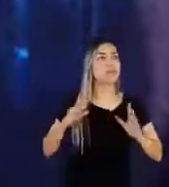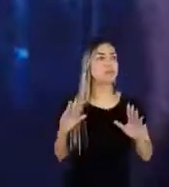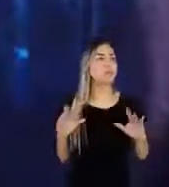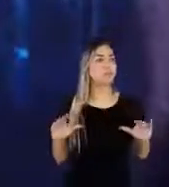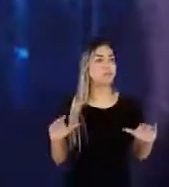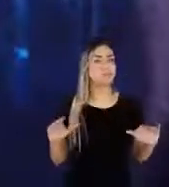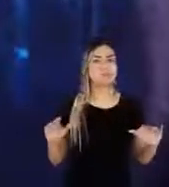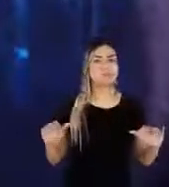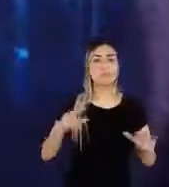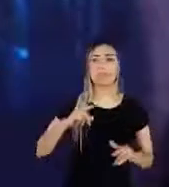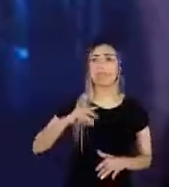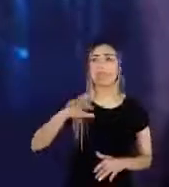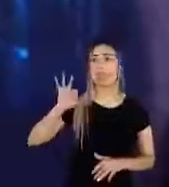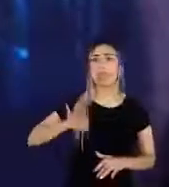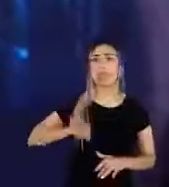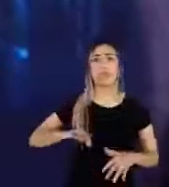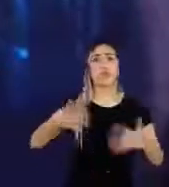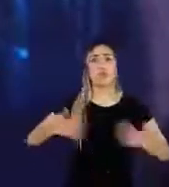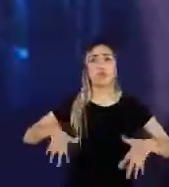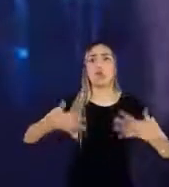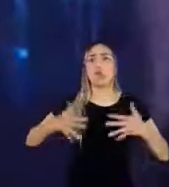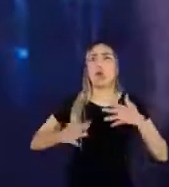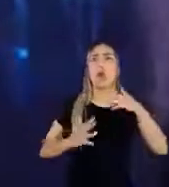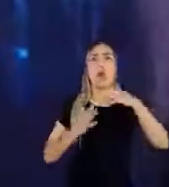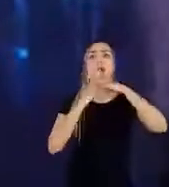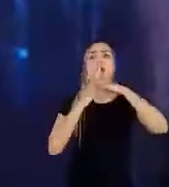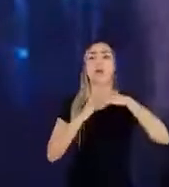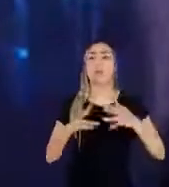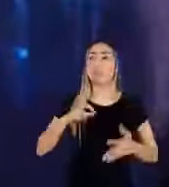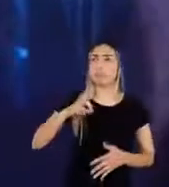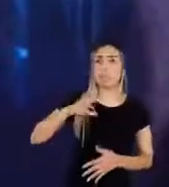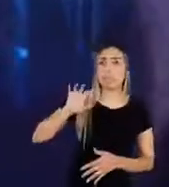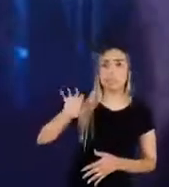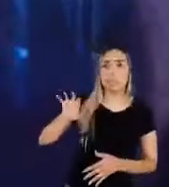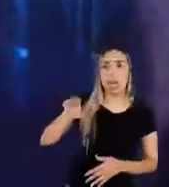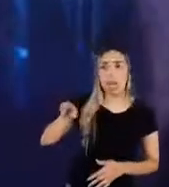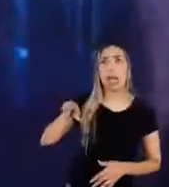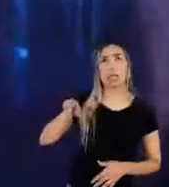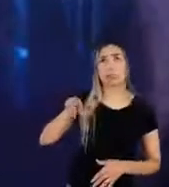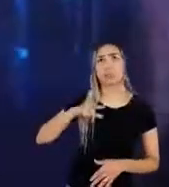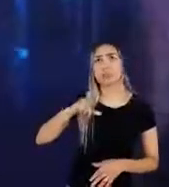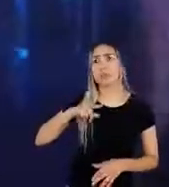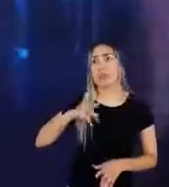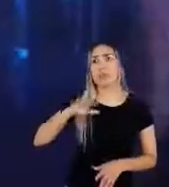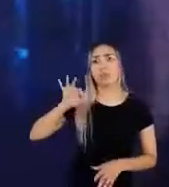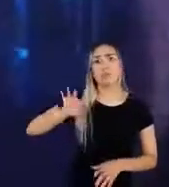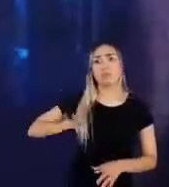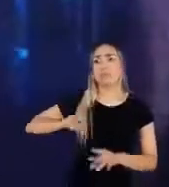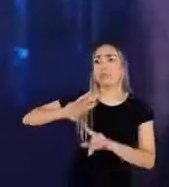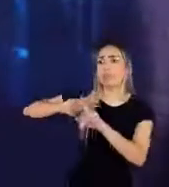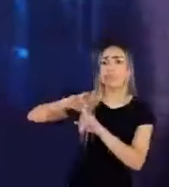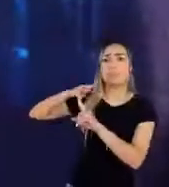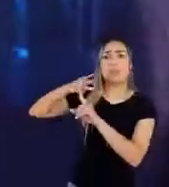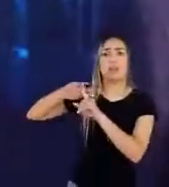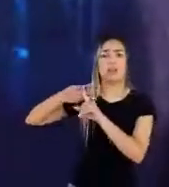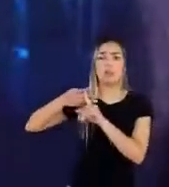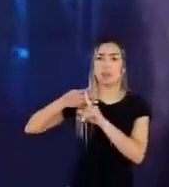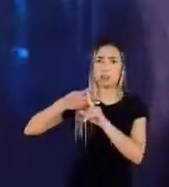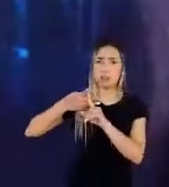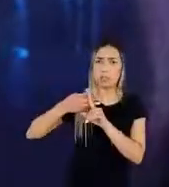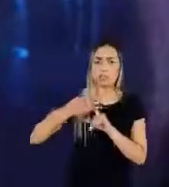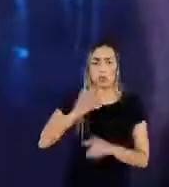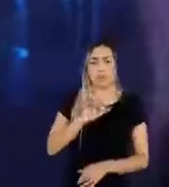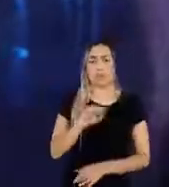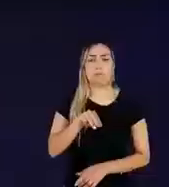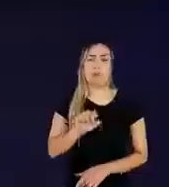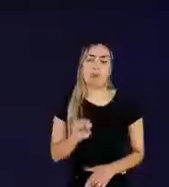tarifa elevadíssima. Né? Tem estado que nós temos quase um terço da conta no consumidor ICMS. Né?